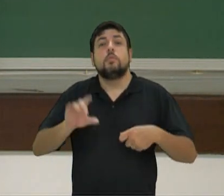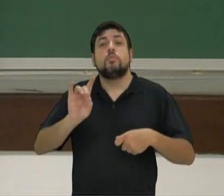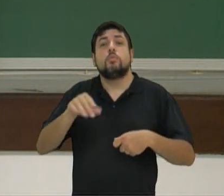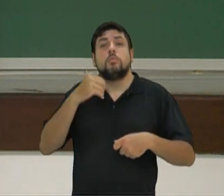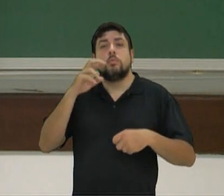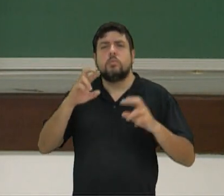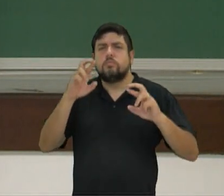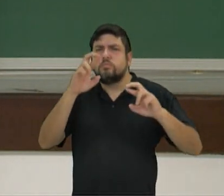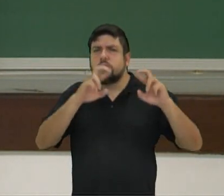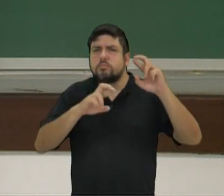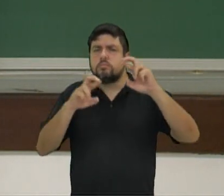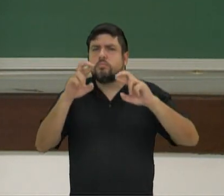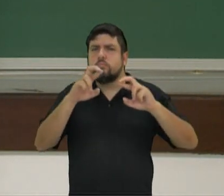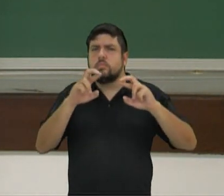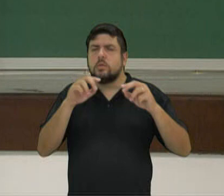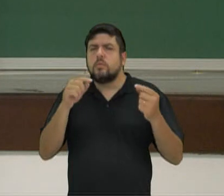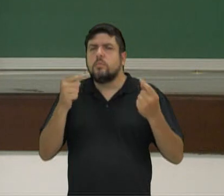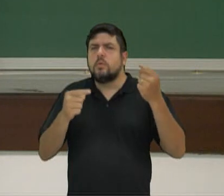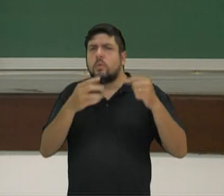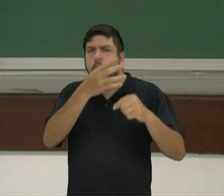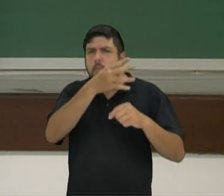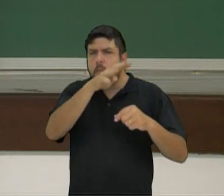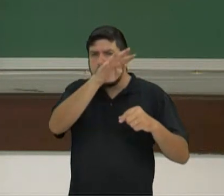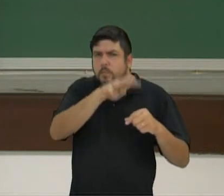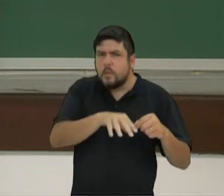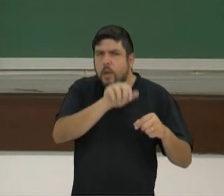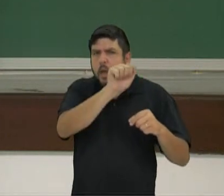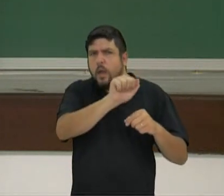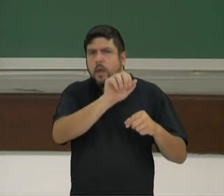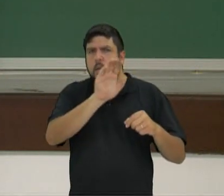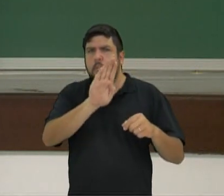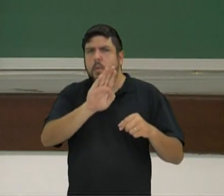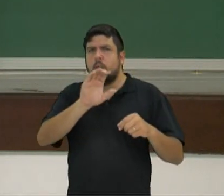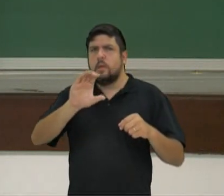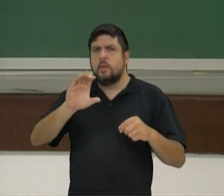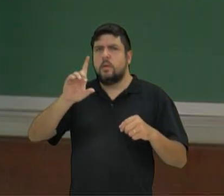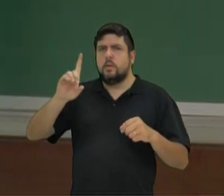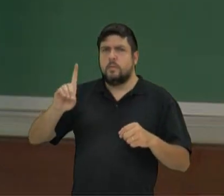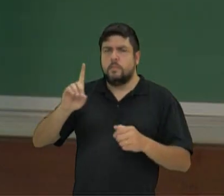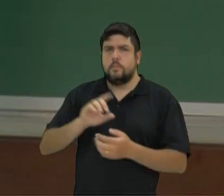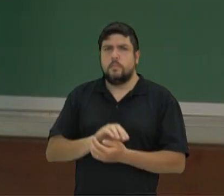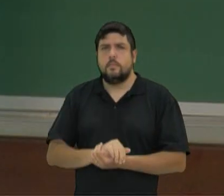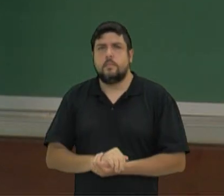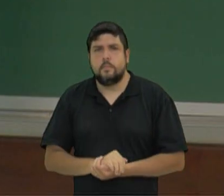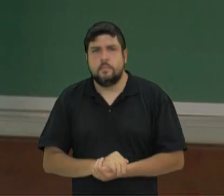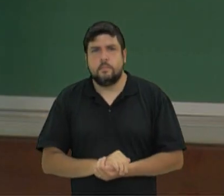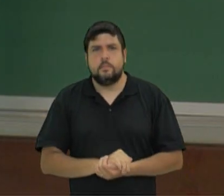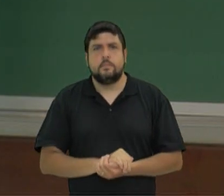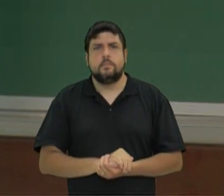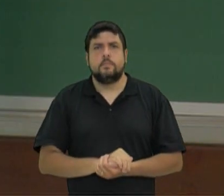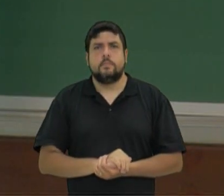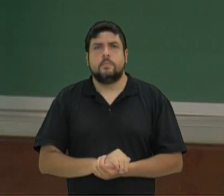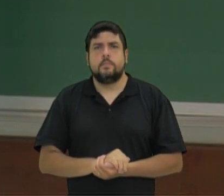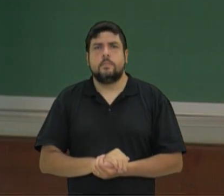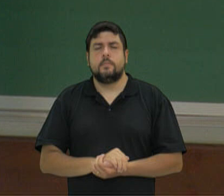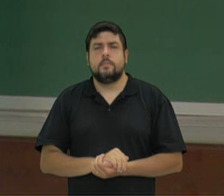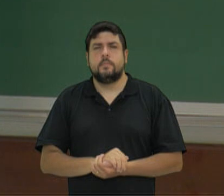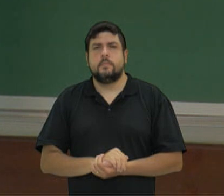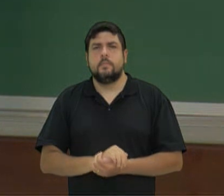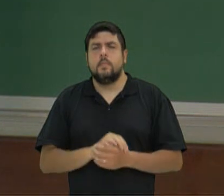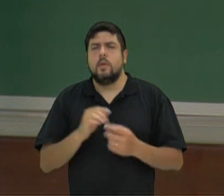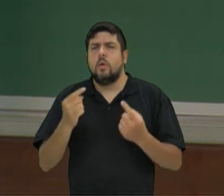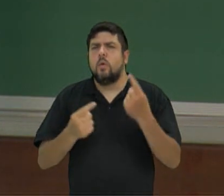né, as opções da letra A, da letra B, da letra C e da letra D. Qual que